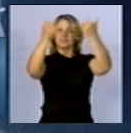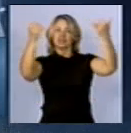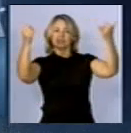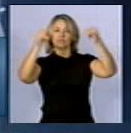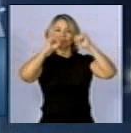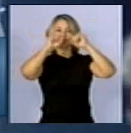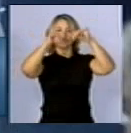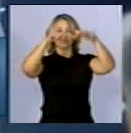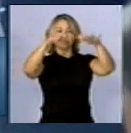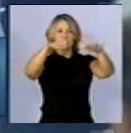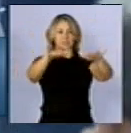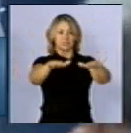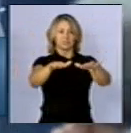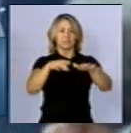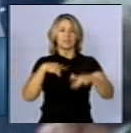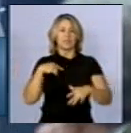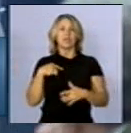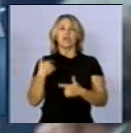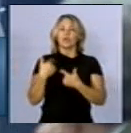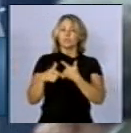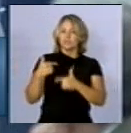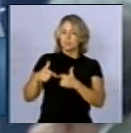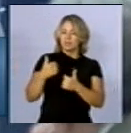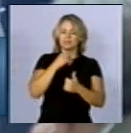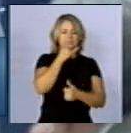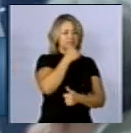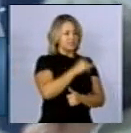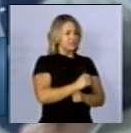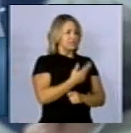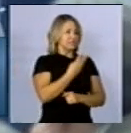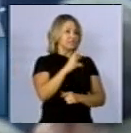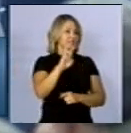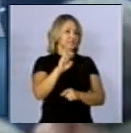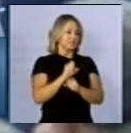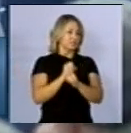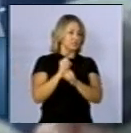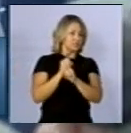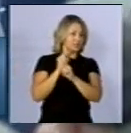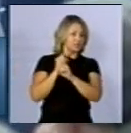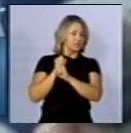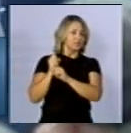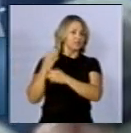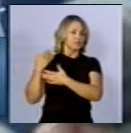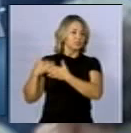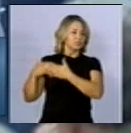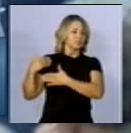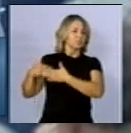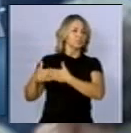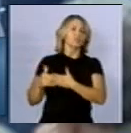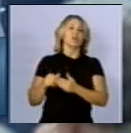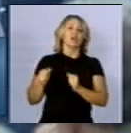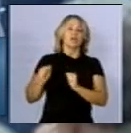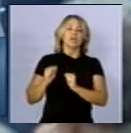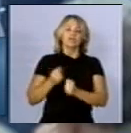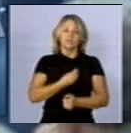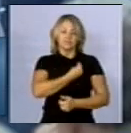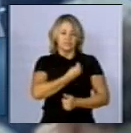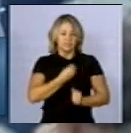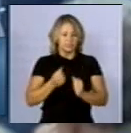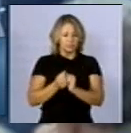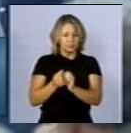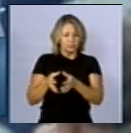eu sou eletricária 35 anos essa convivência com a nossa